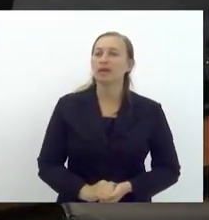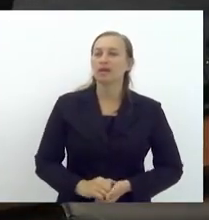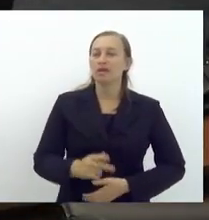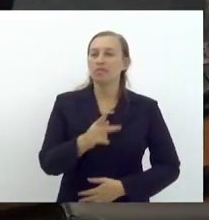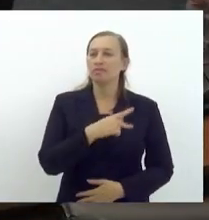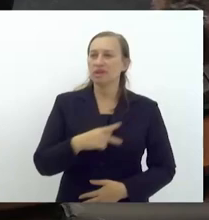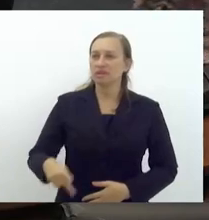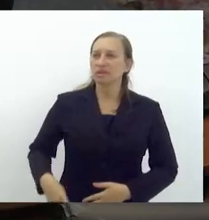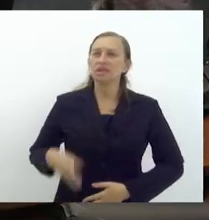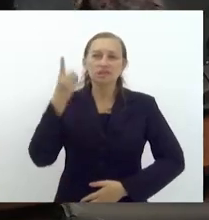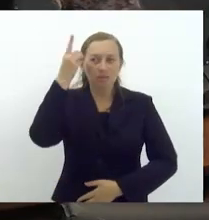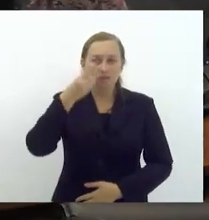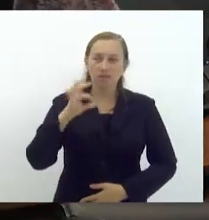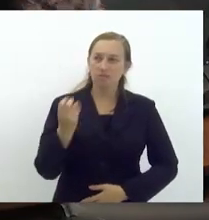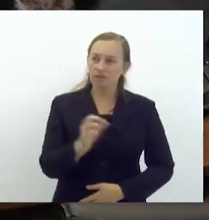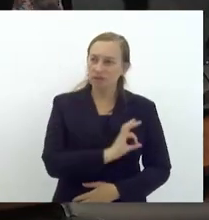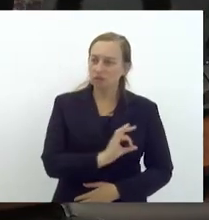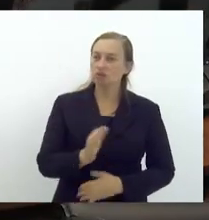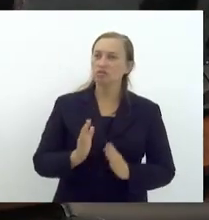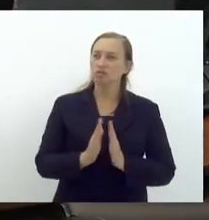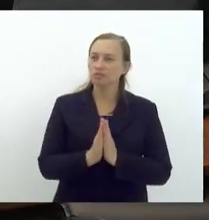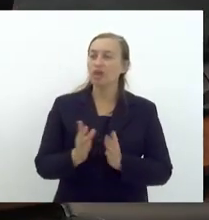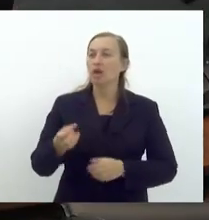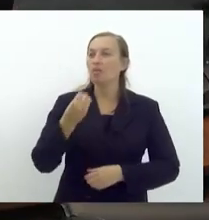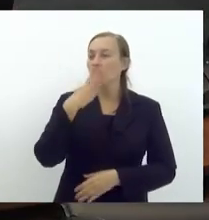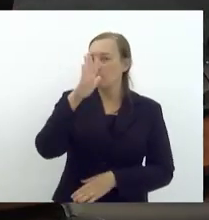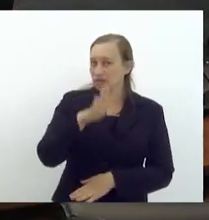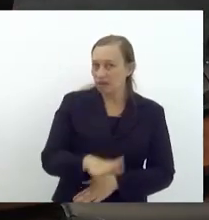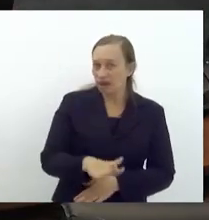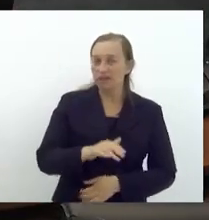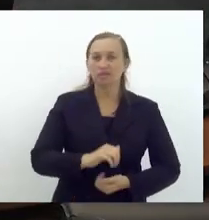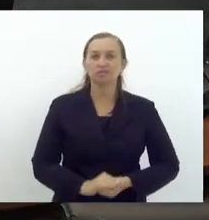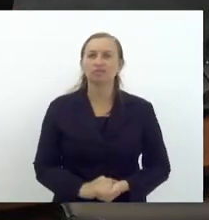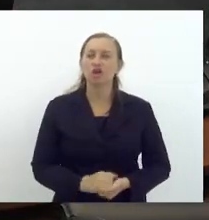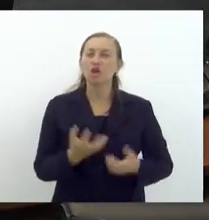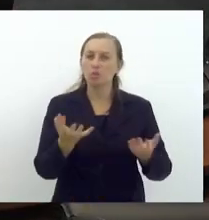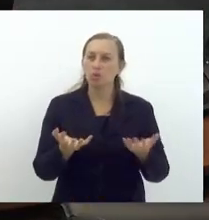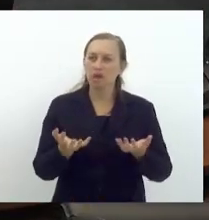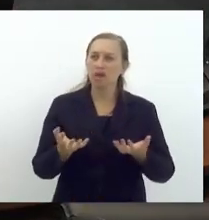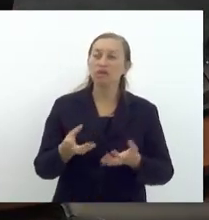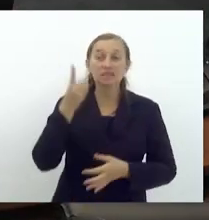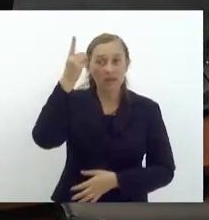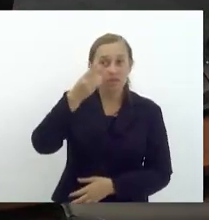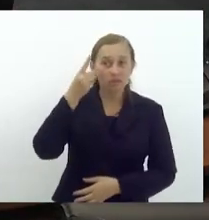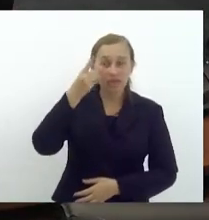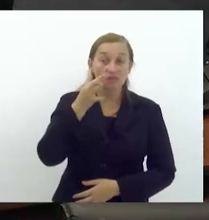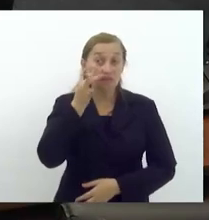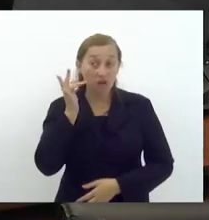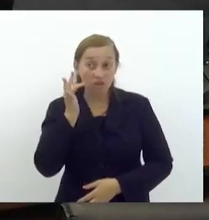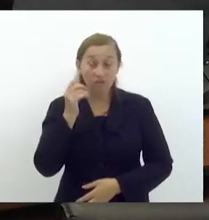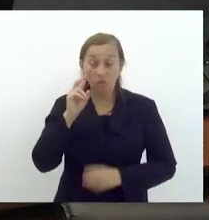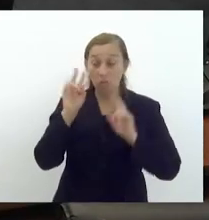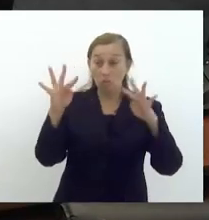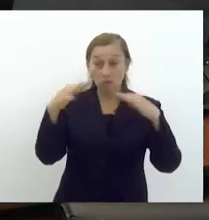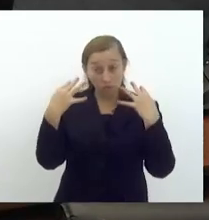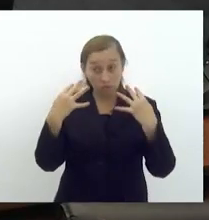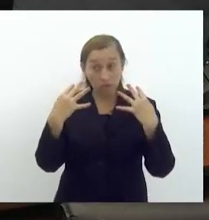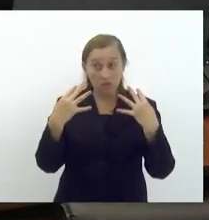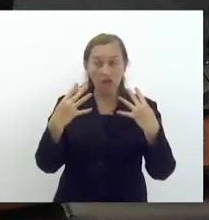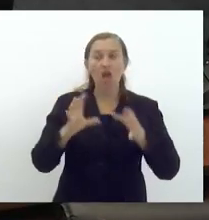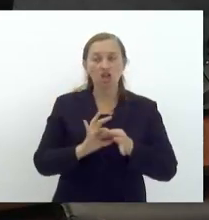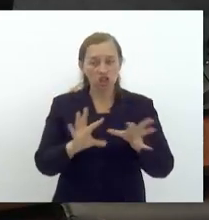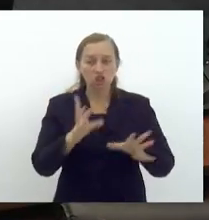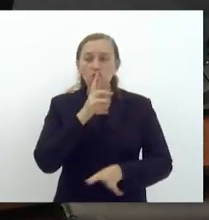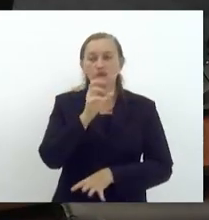deputada Marta Rocha por favor Boa tarde eu quero Deputado Flávio Serafim vamos prestar atenção deixa o Rodrigo